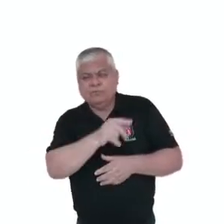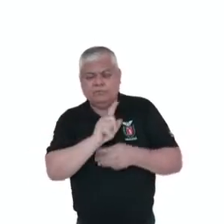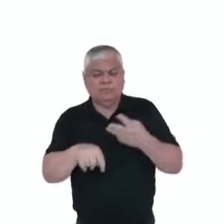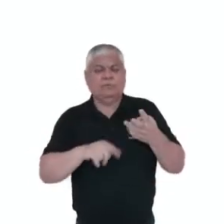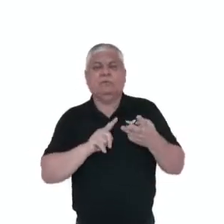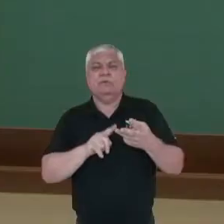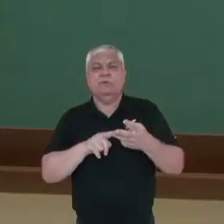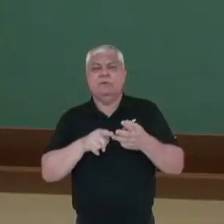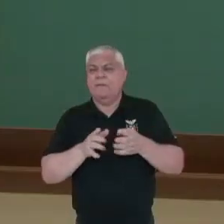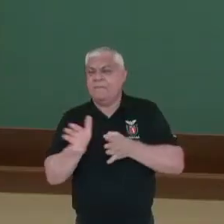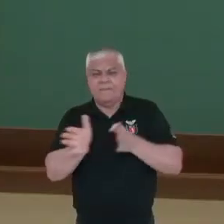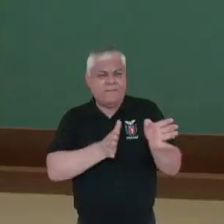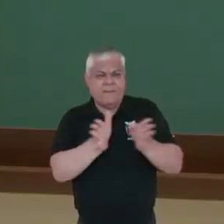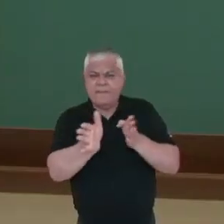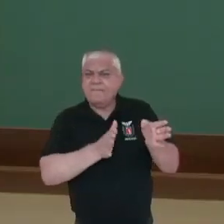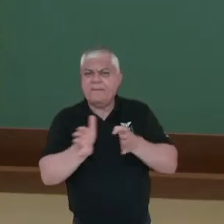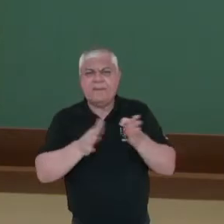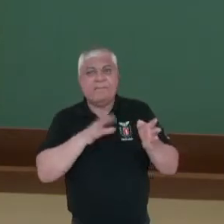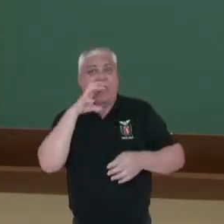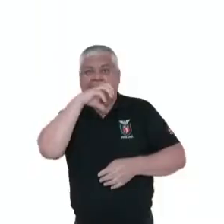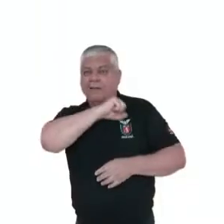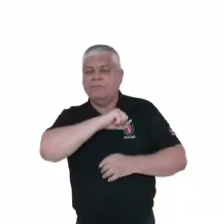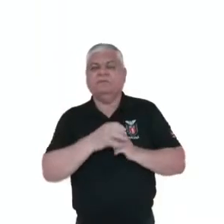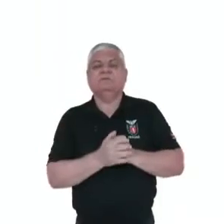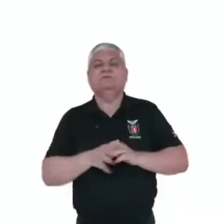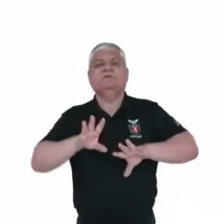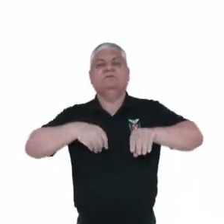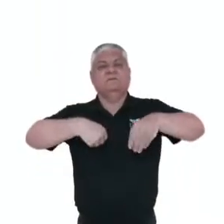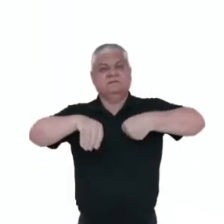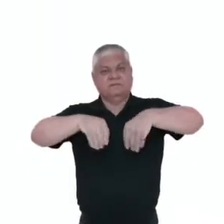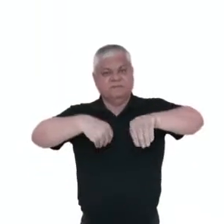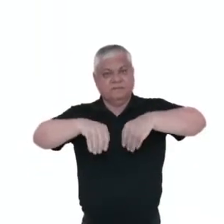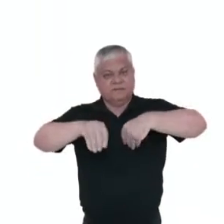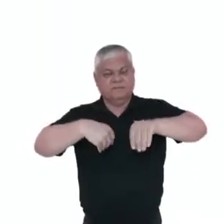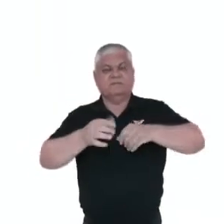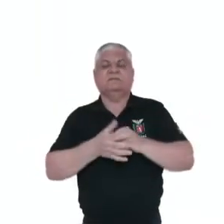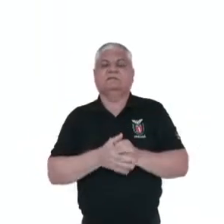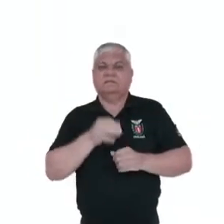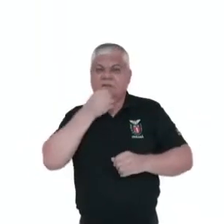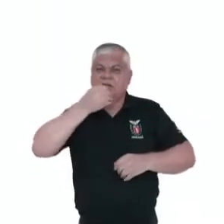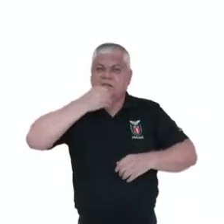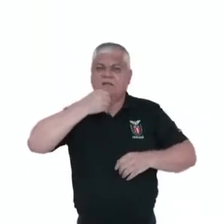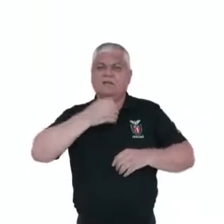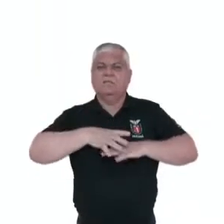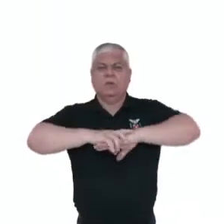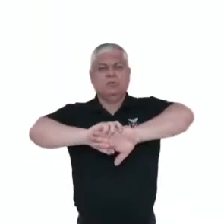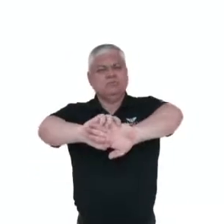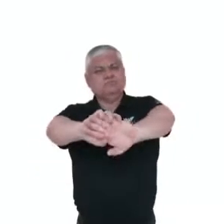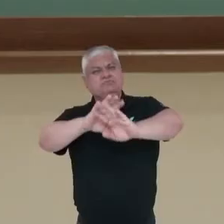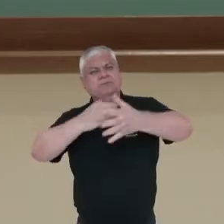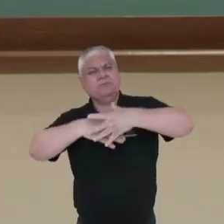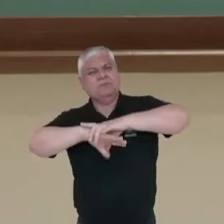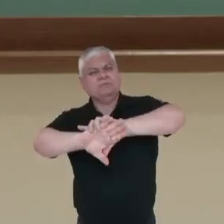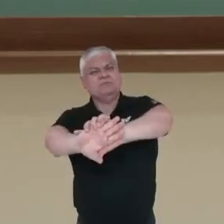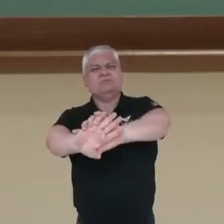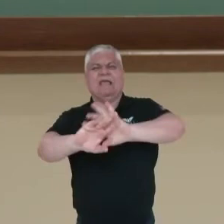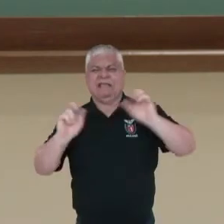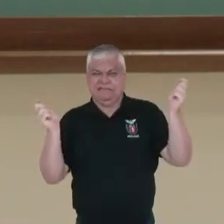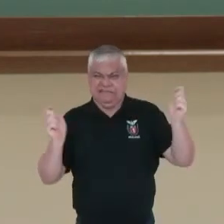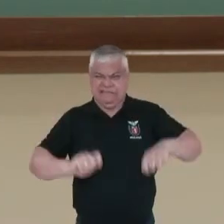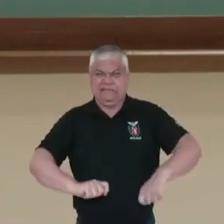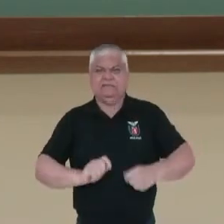mudar a direção rapidamente flexibilidade realizar os movimentos articulares na maior amplitude